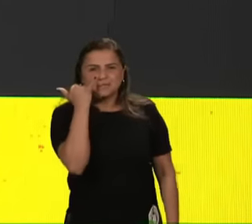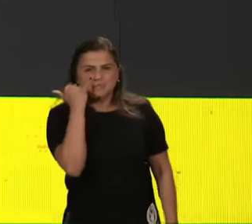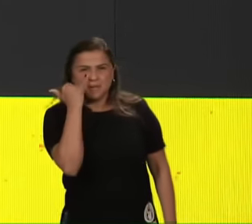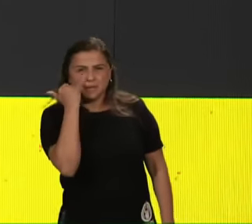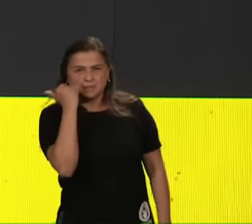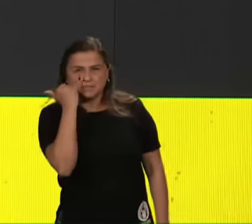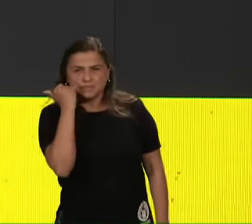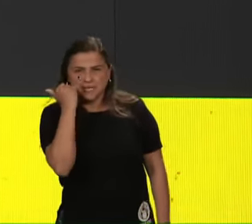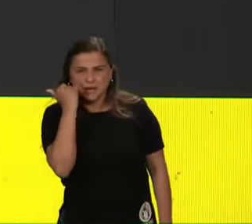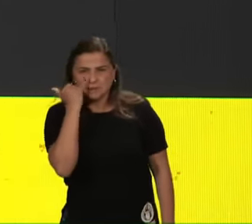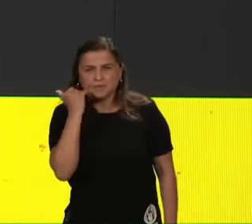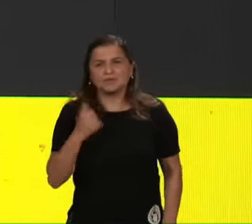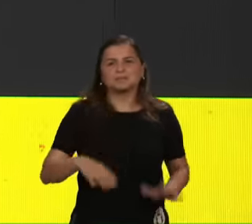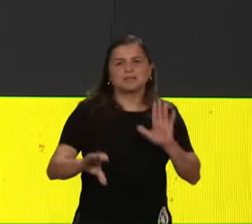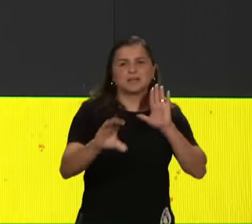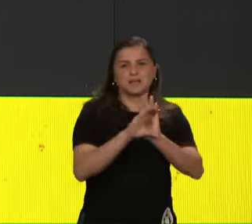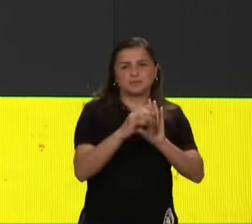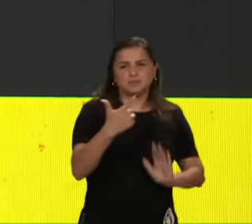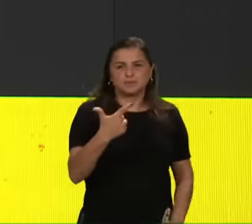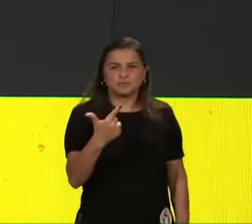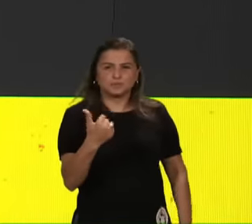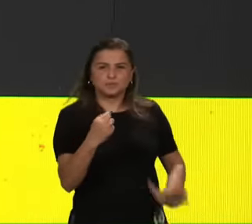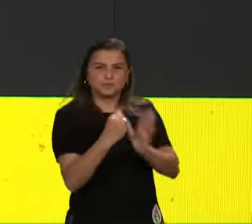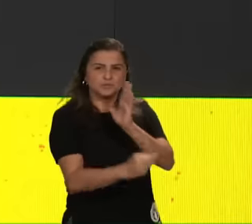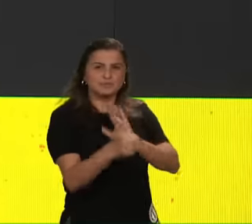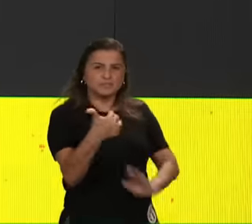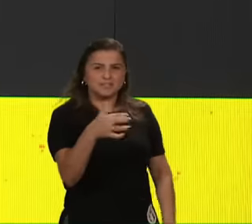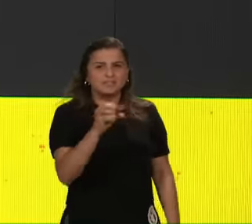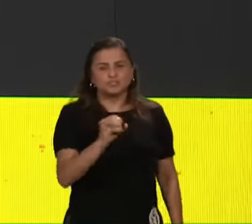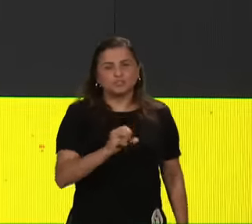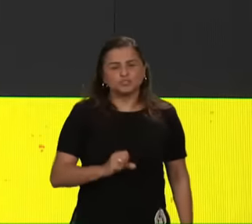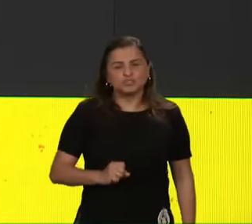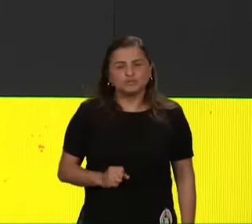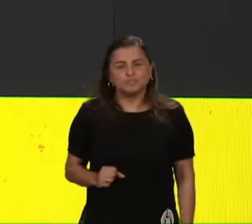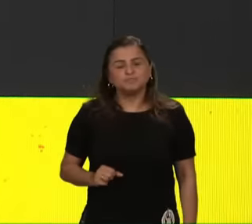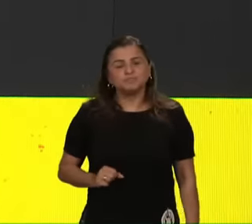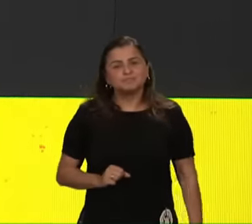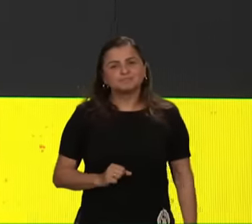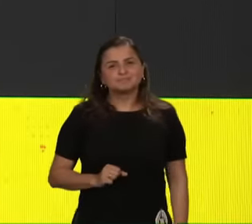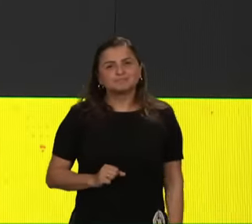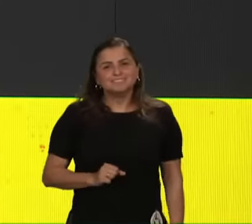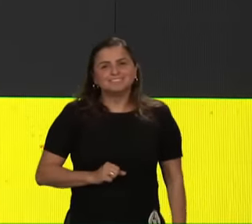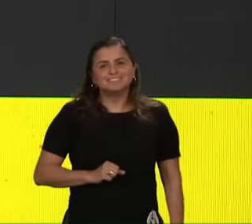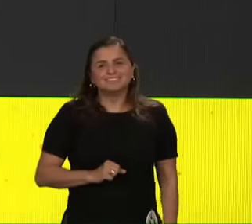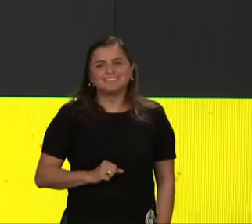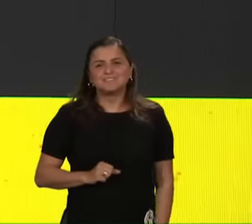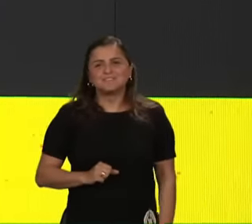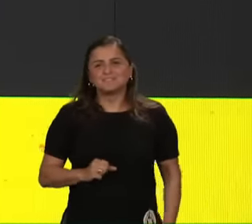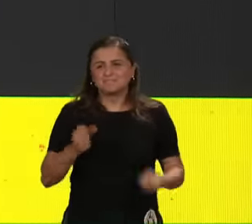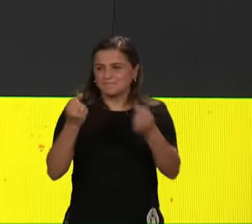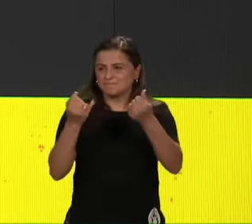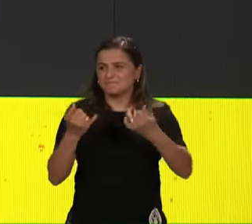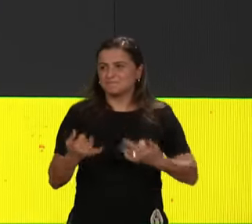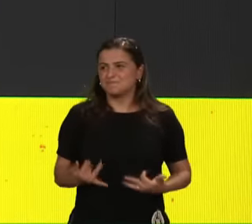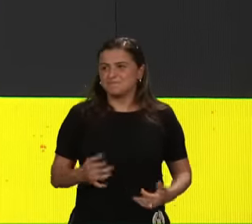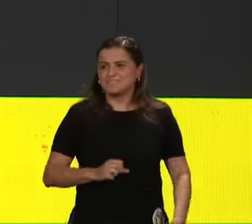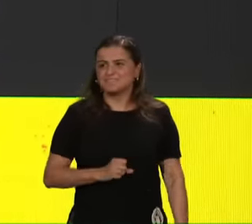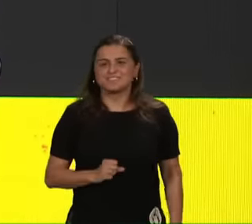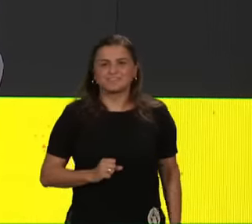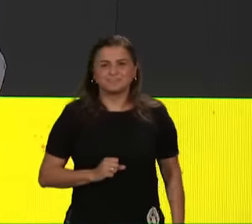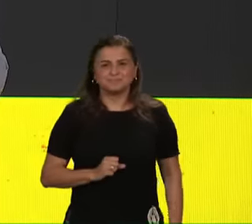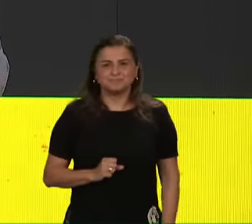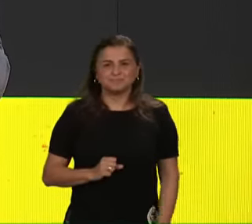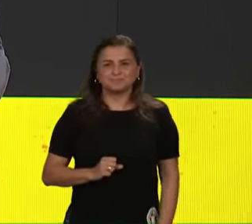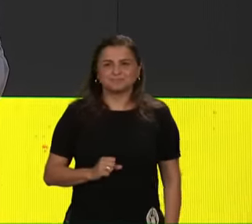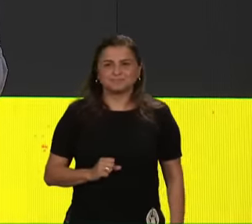o versículo 10. Jeremias capítulo 12, o versículo de número 10, diz